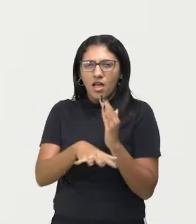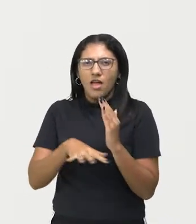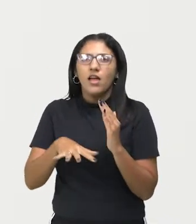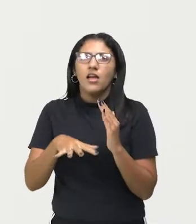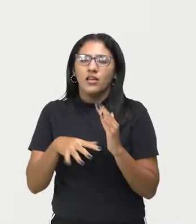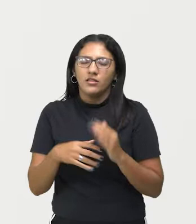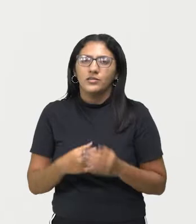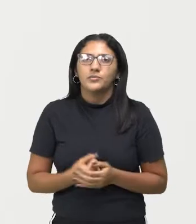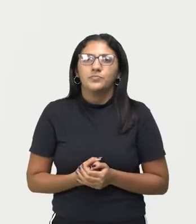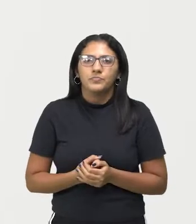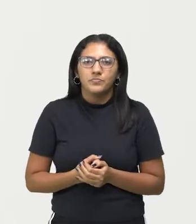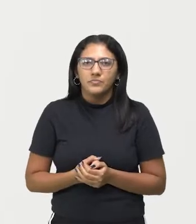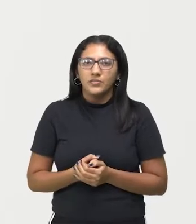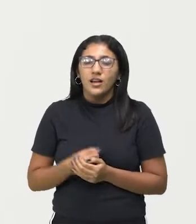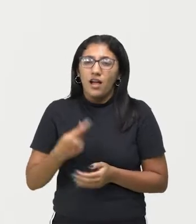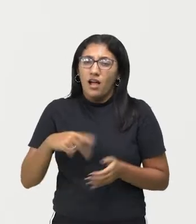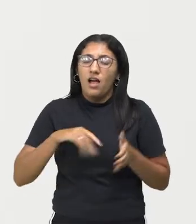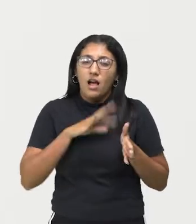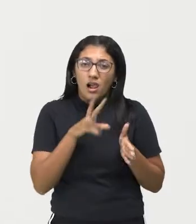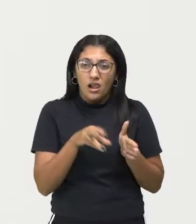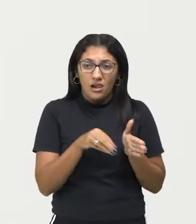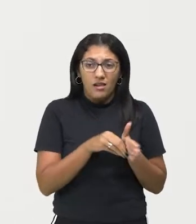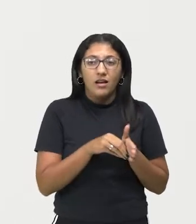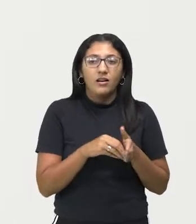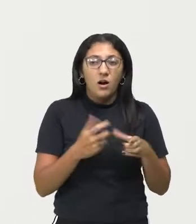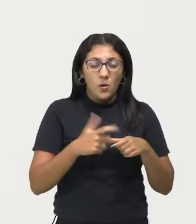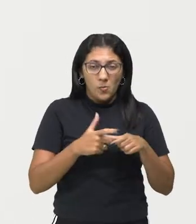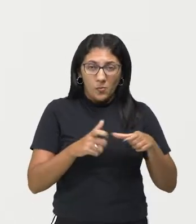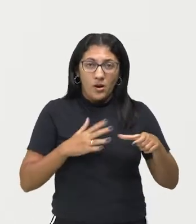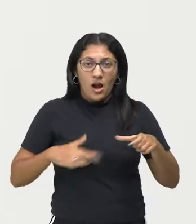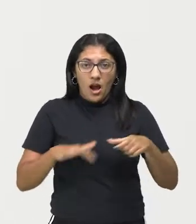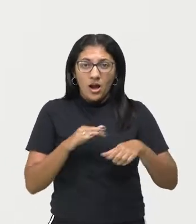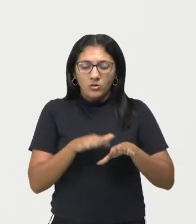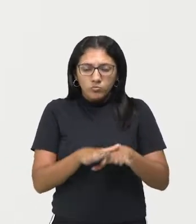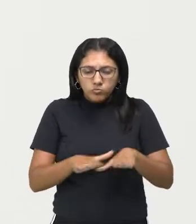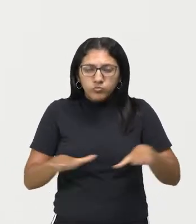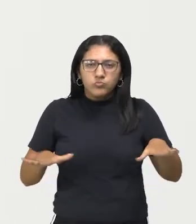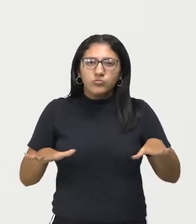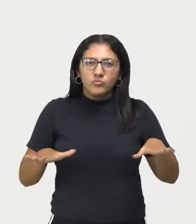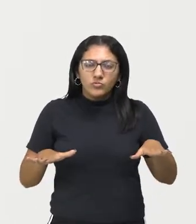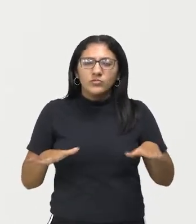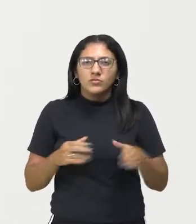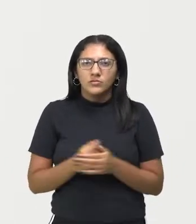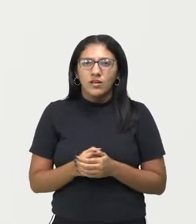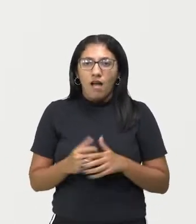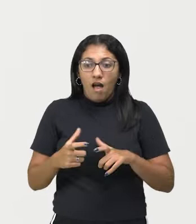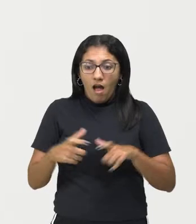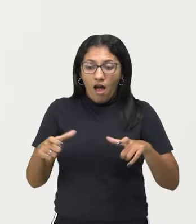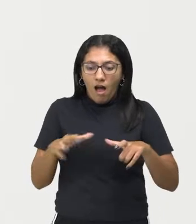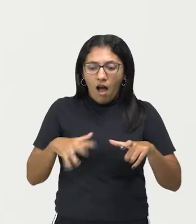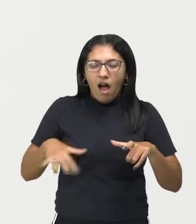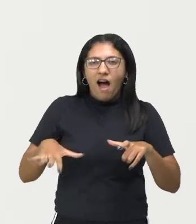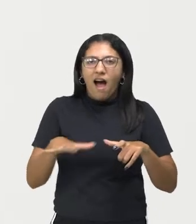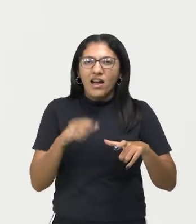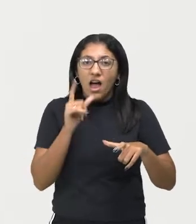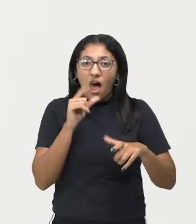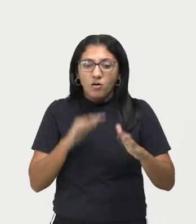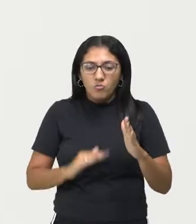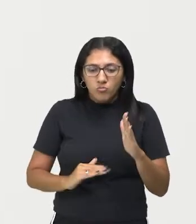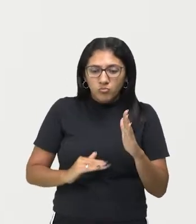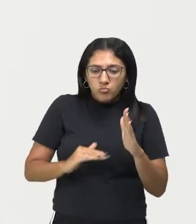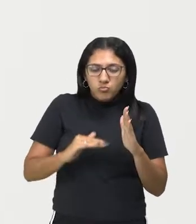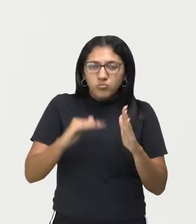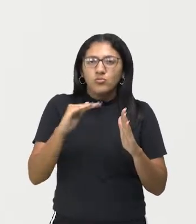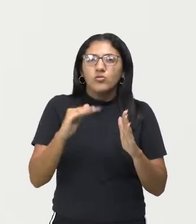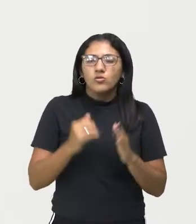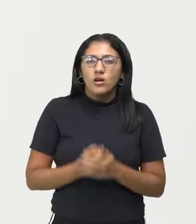que, por ser na Amazônia, a maior parte do seu relevo ser planície, a área a ser inundada pode